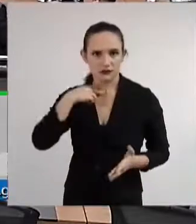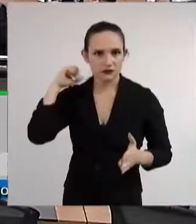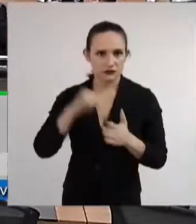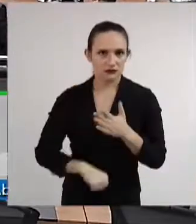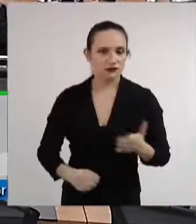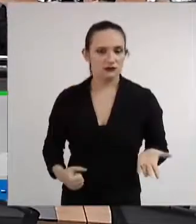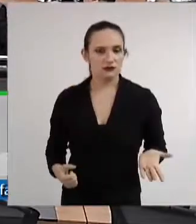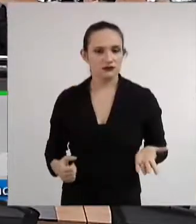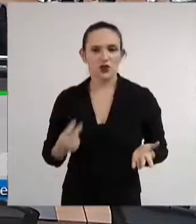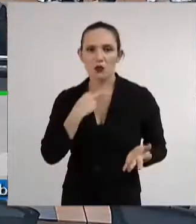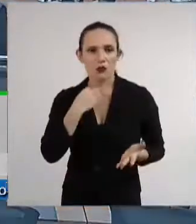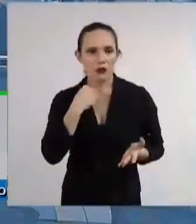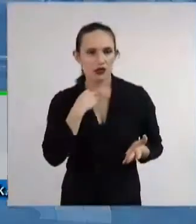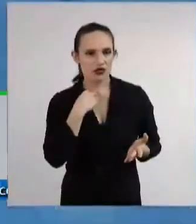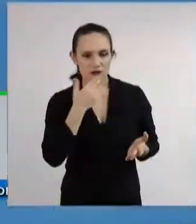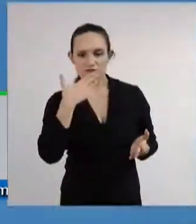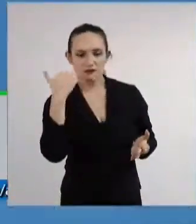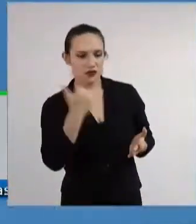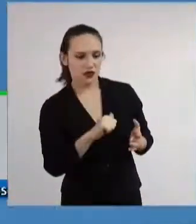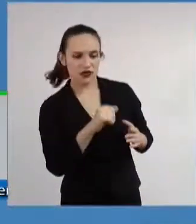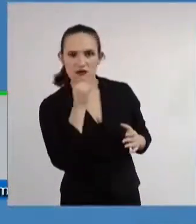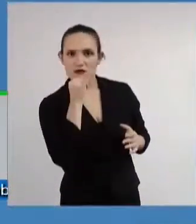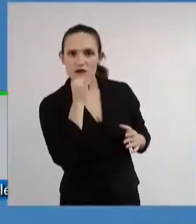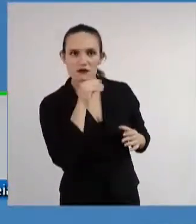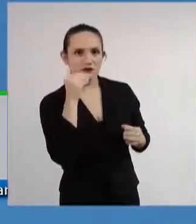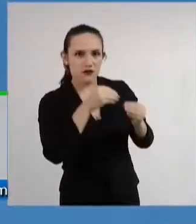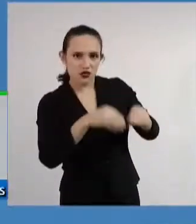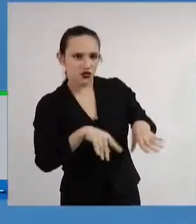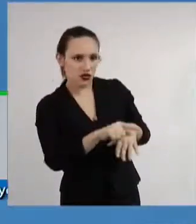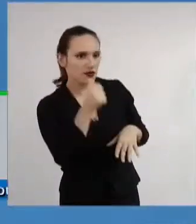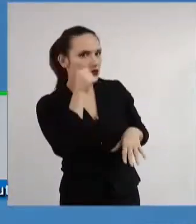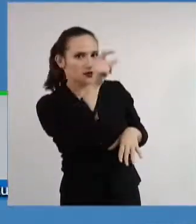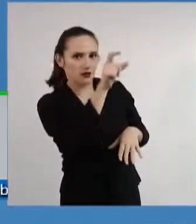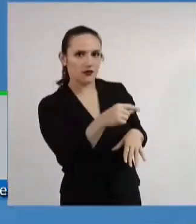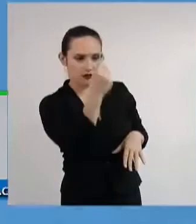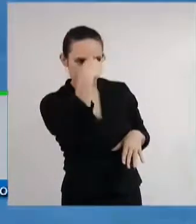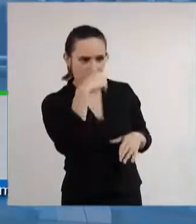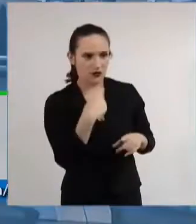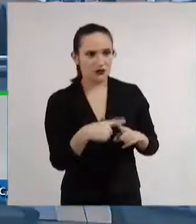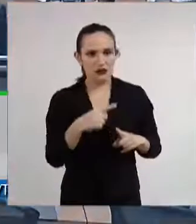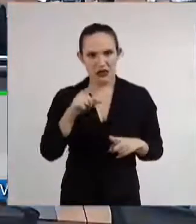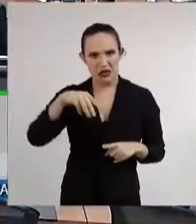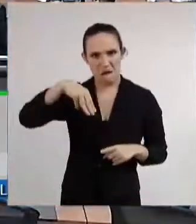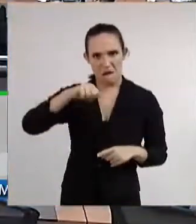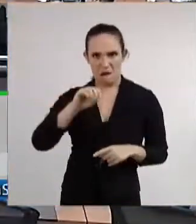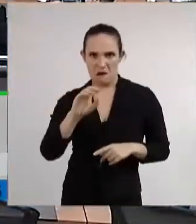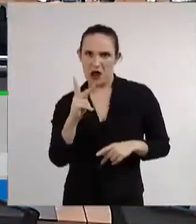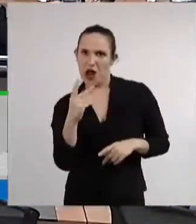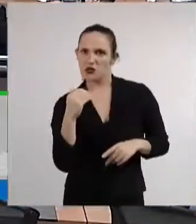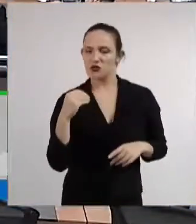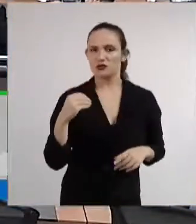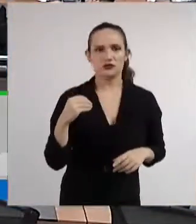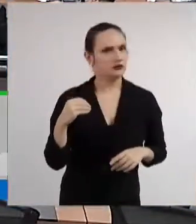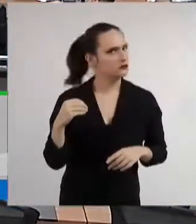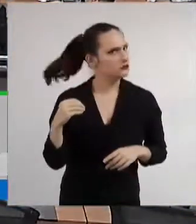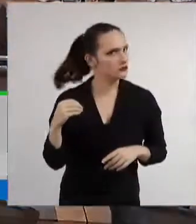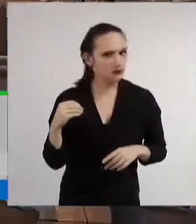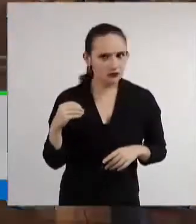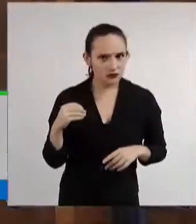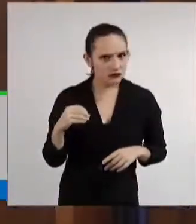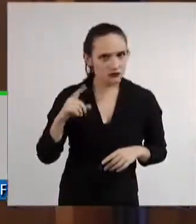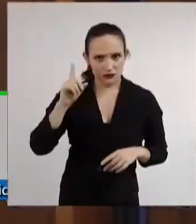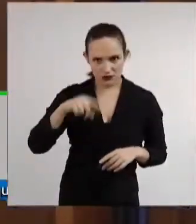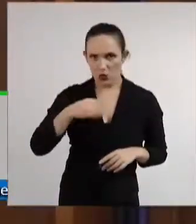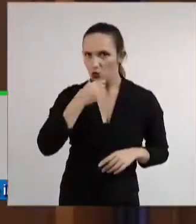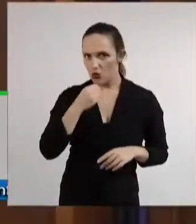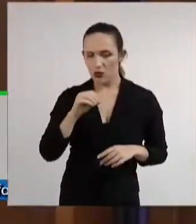na relação mais frágil. Homem que é homem mesmo, porque macho, todo animal do sexo masculino